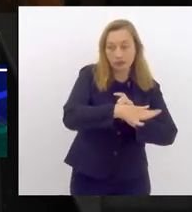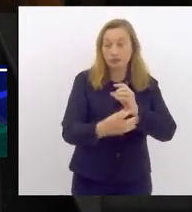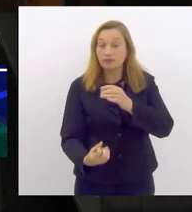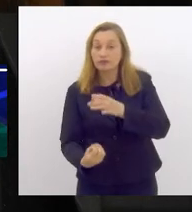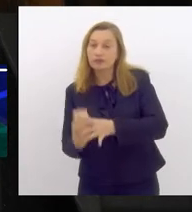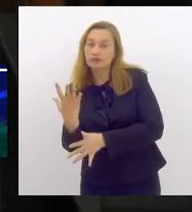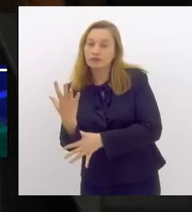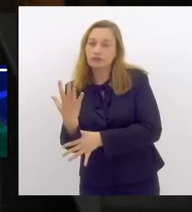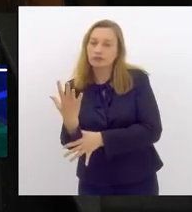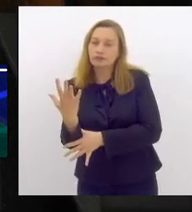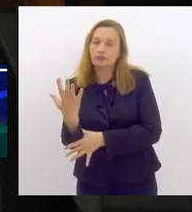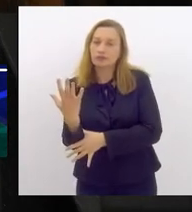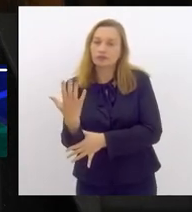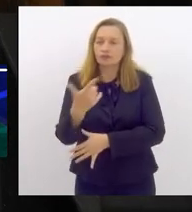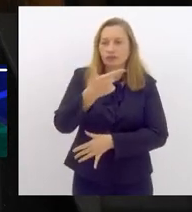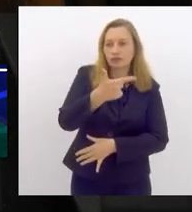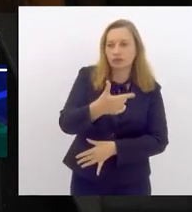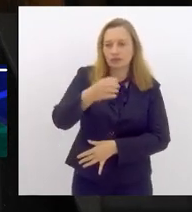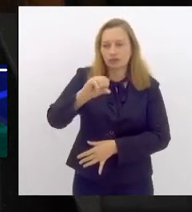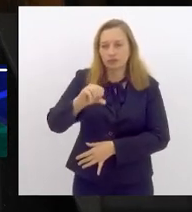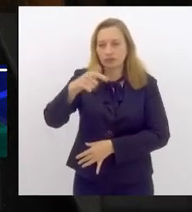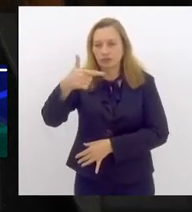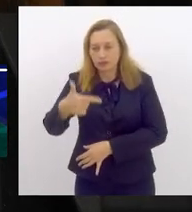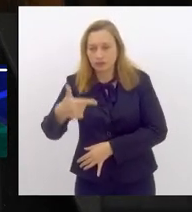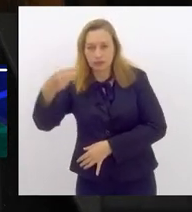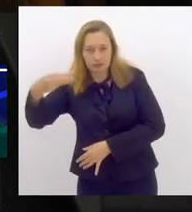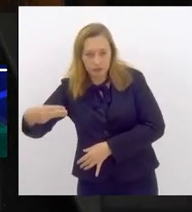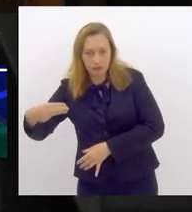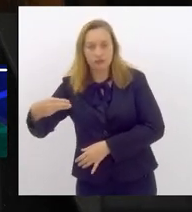construído em 2023